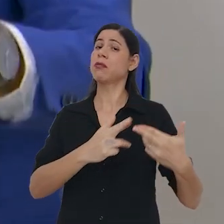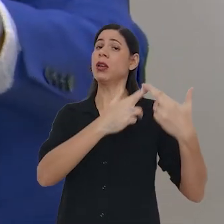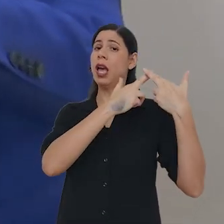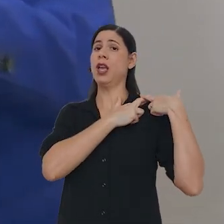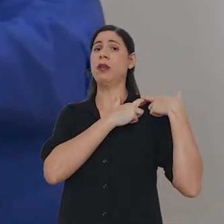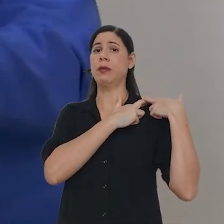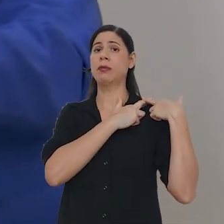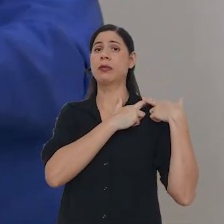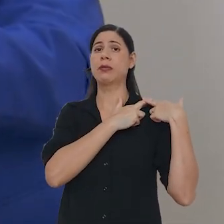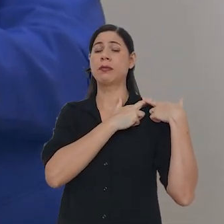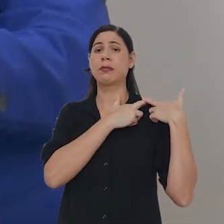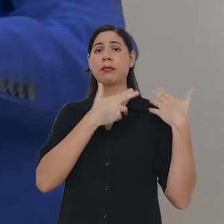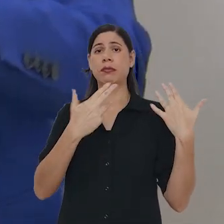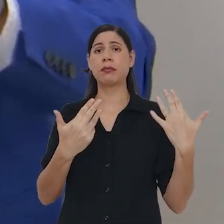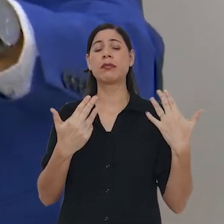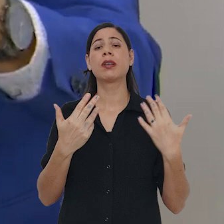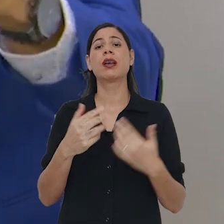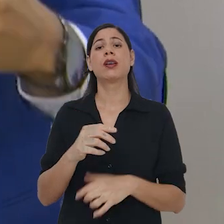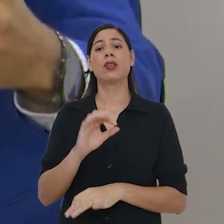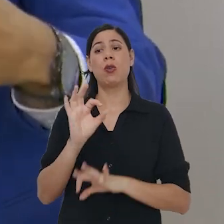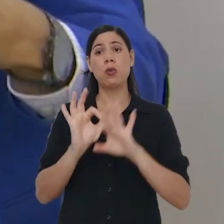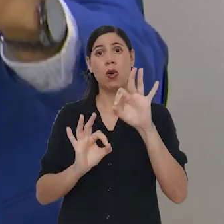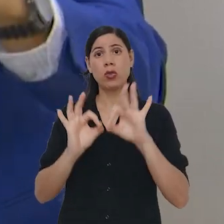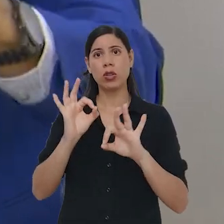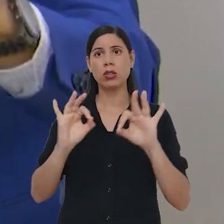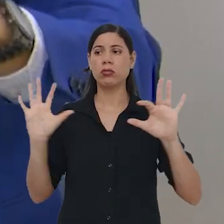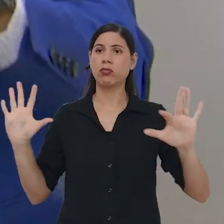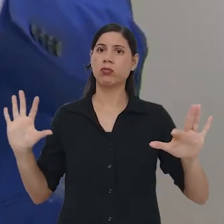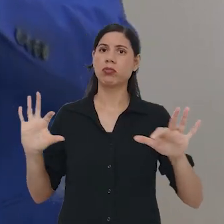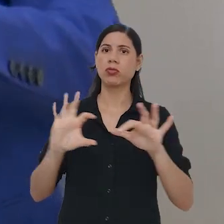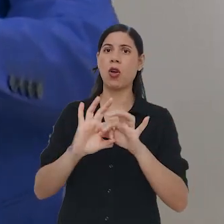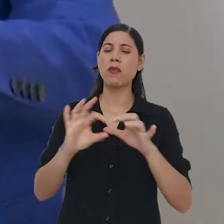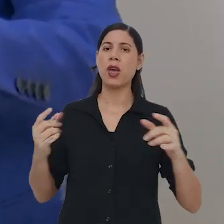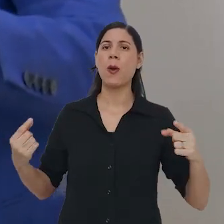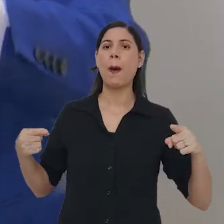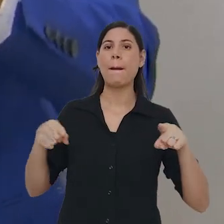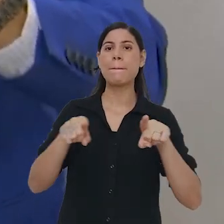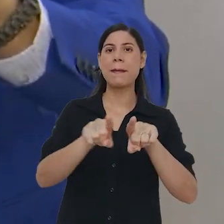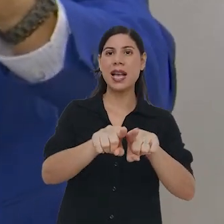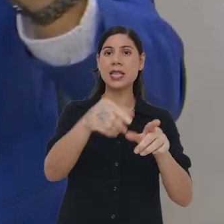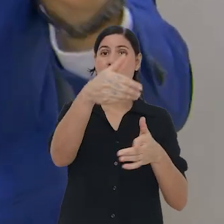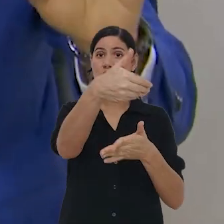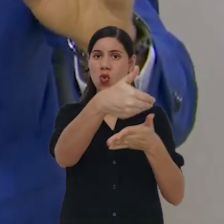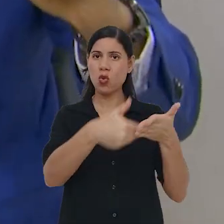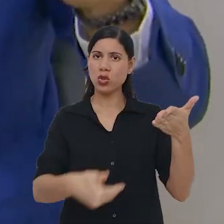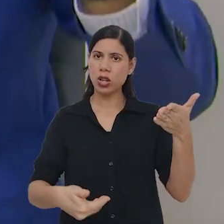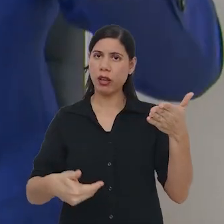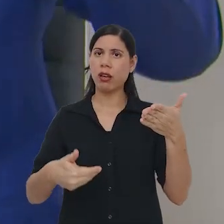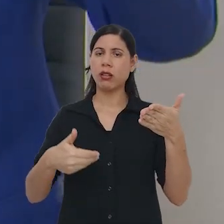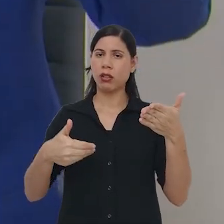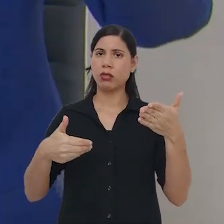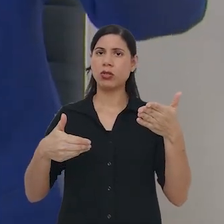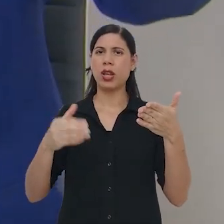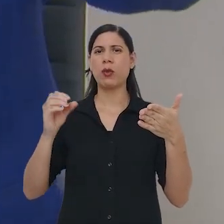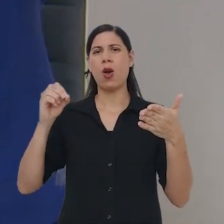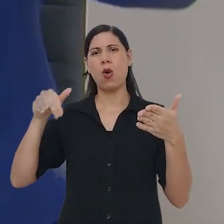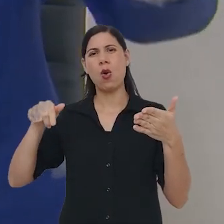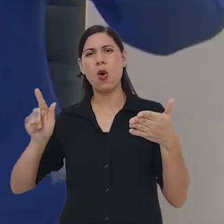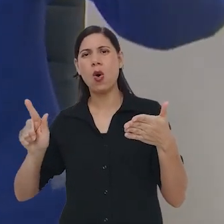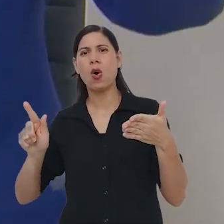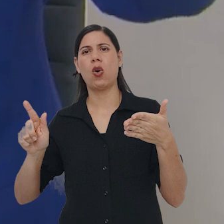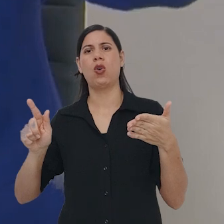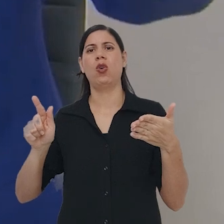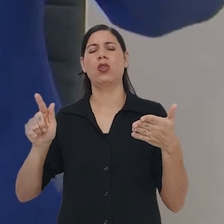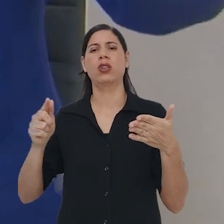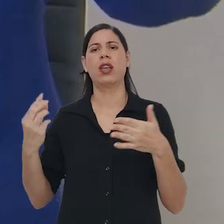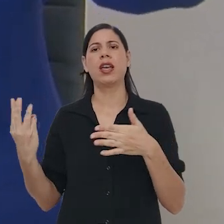um ônus, que é a responsabilidade. Então, a partir do momento que é formalizado um convênio, um contrato de gestão com essas entidades